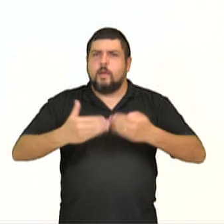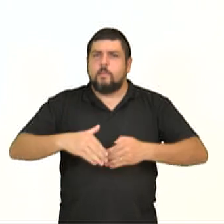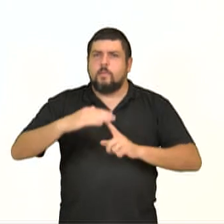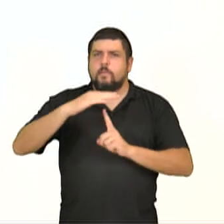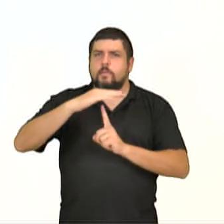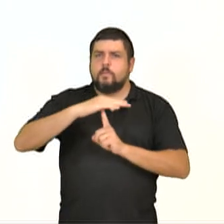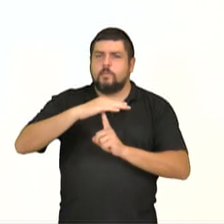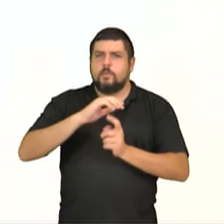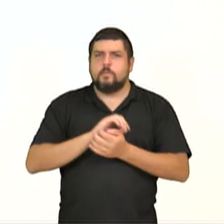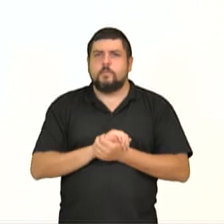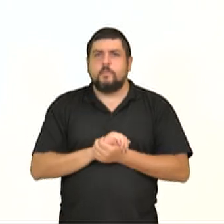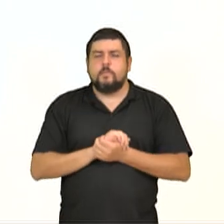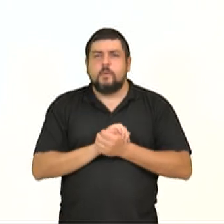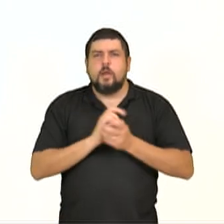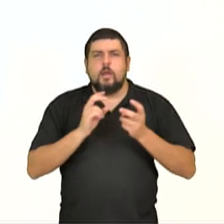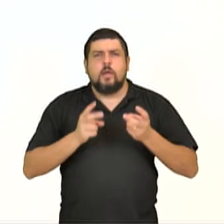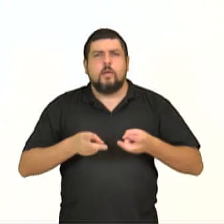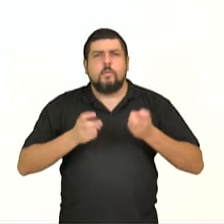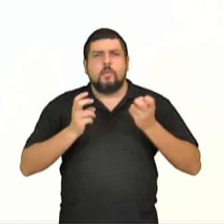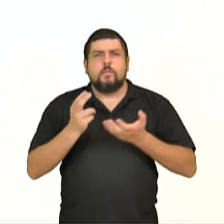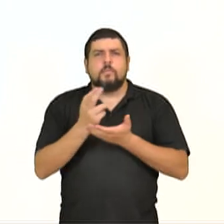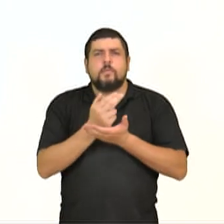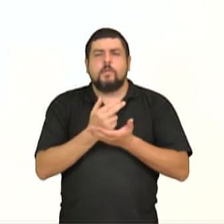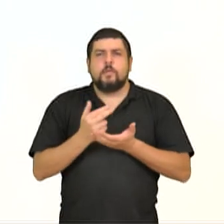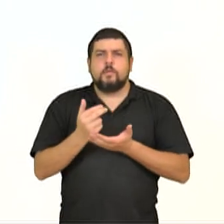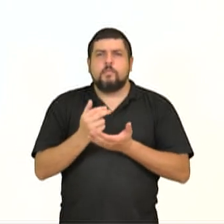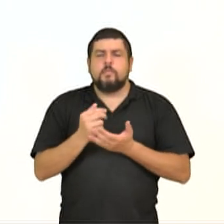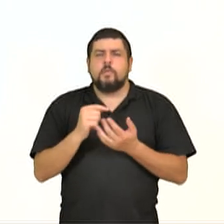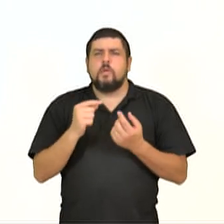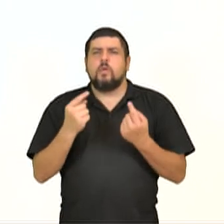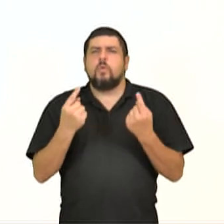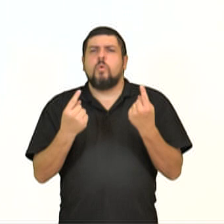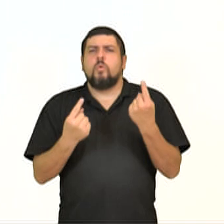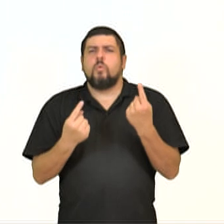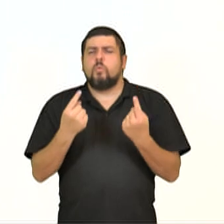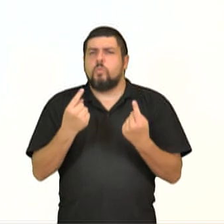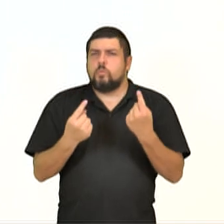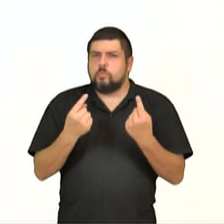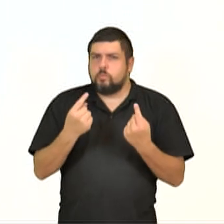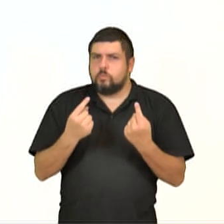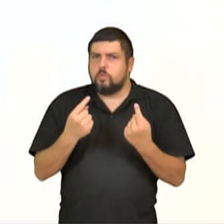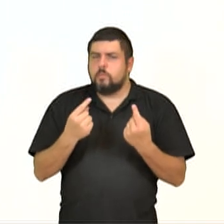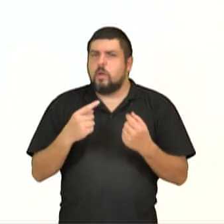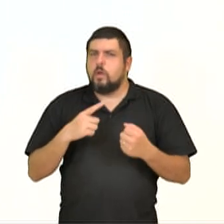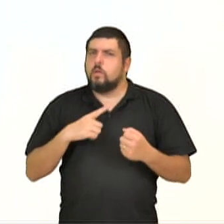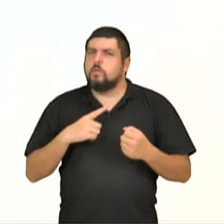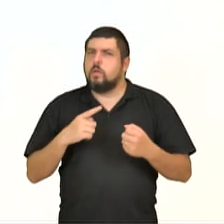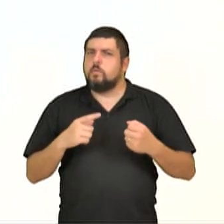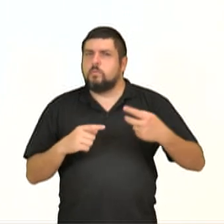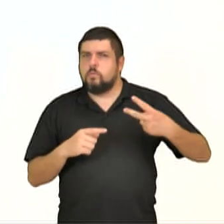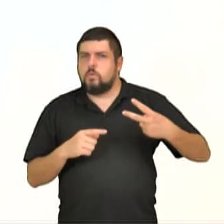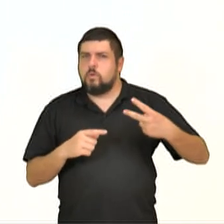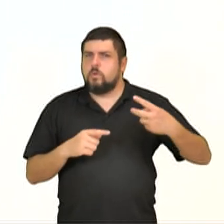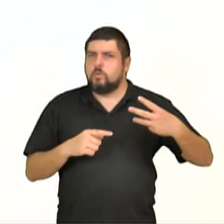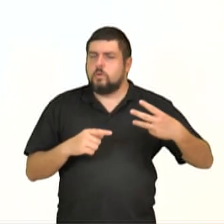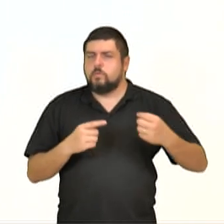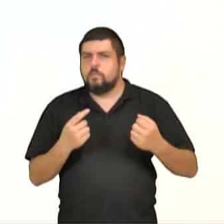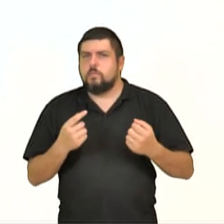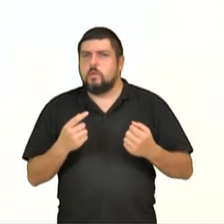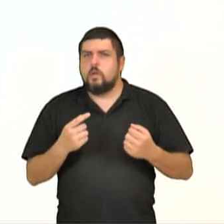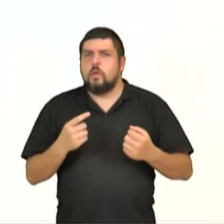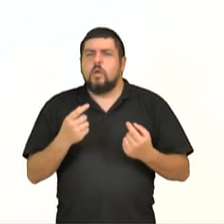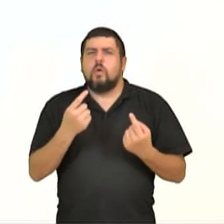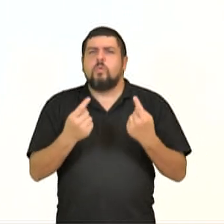os desenhos abaixo. E quais desses desenhos, então eu tenho mais de um, tá bom? Quais desses desenhos